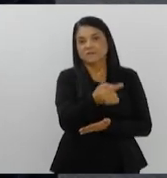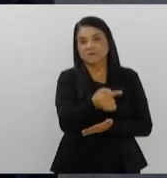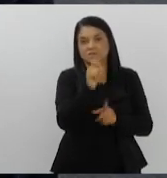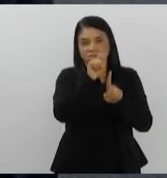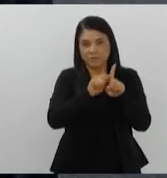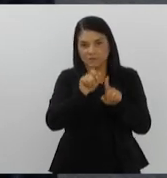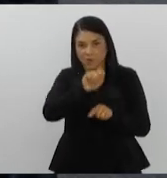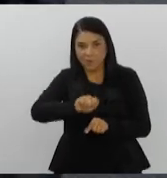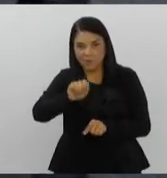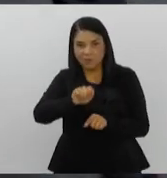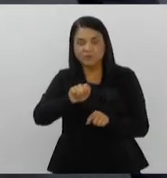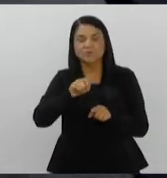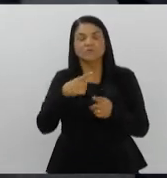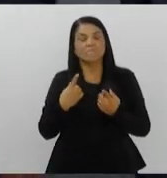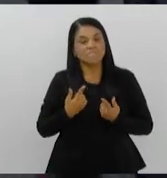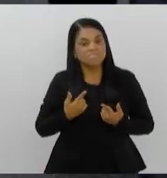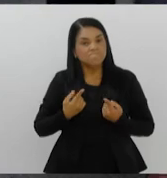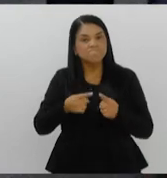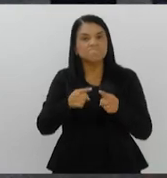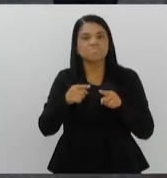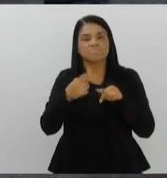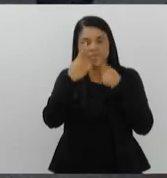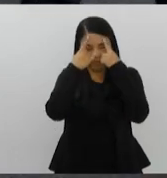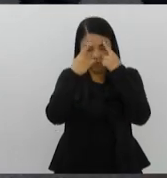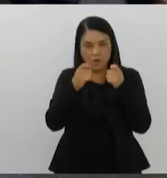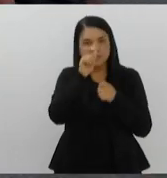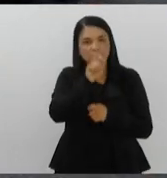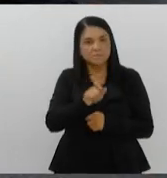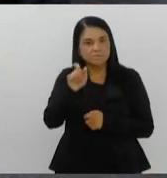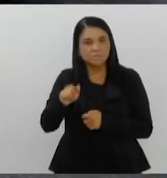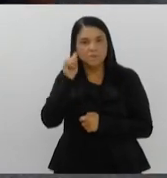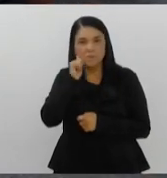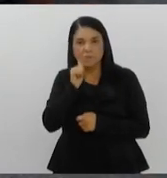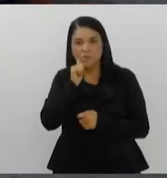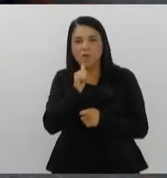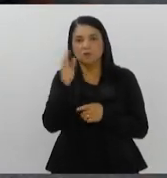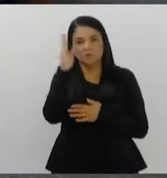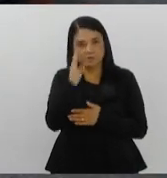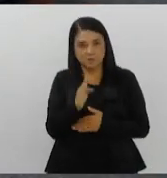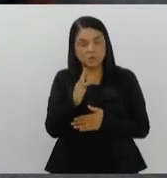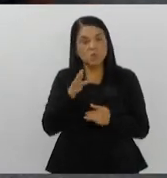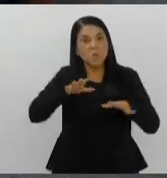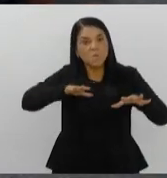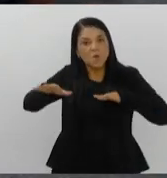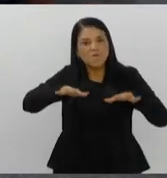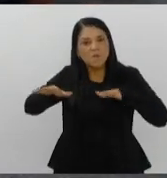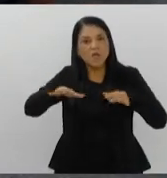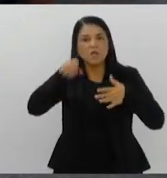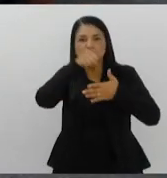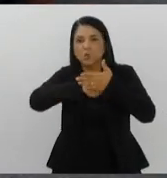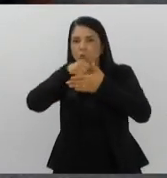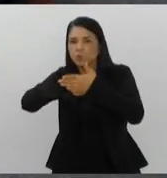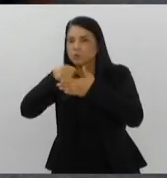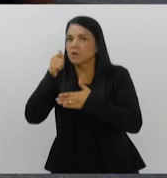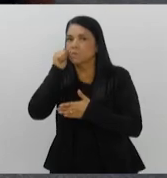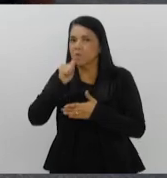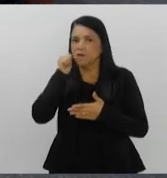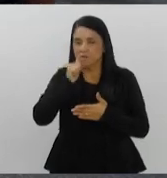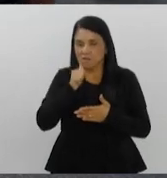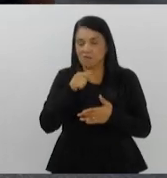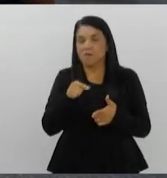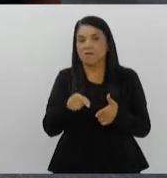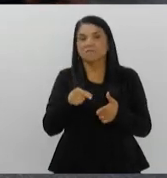violência doméstica no Brasil e conquistado com muita luta pelo movimento de mulheres. É importante dizer também,